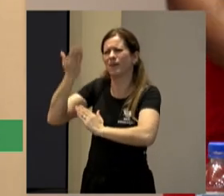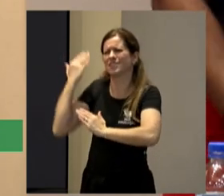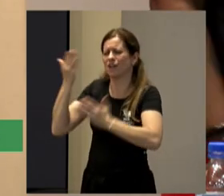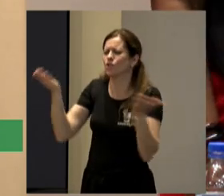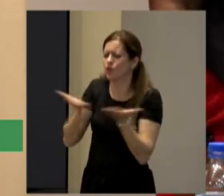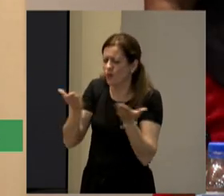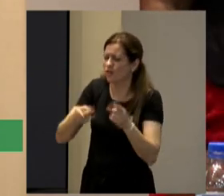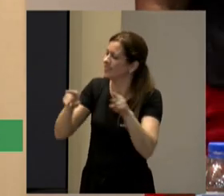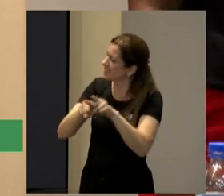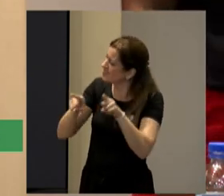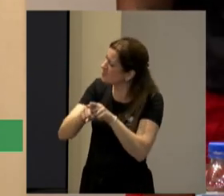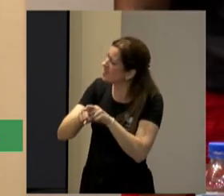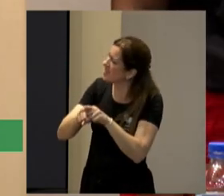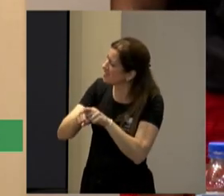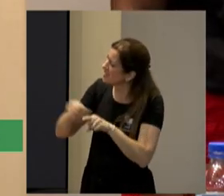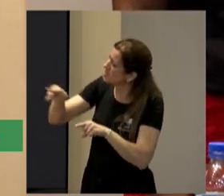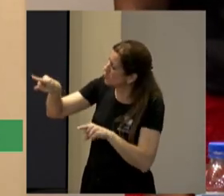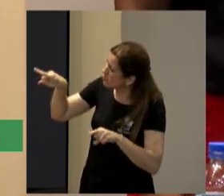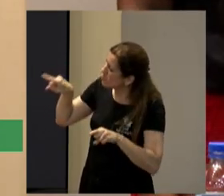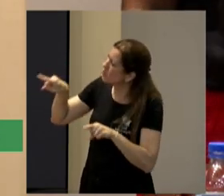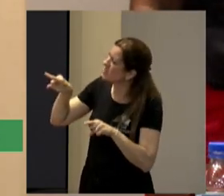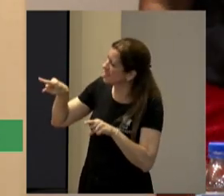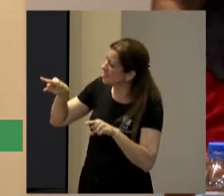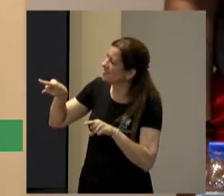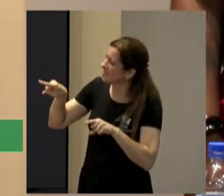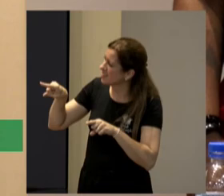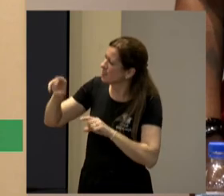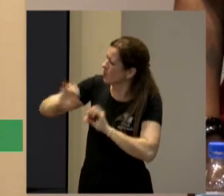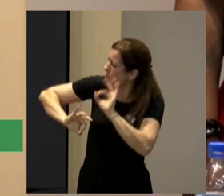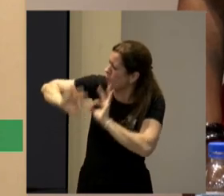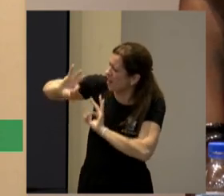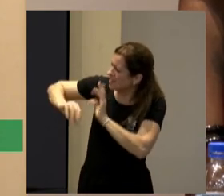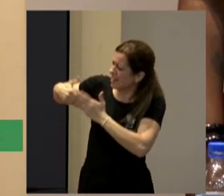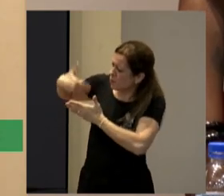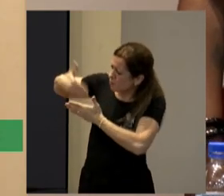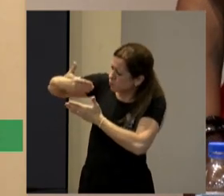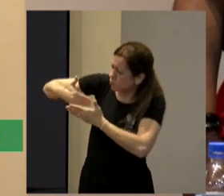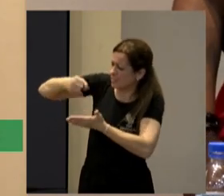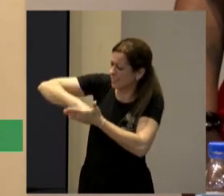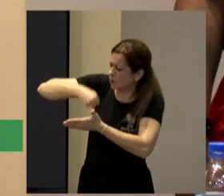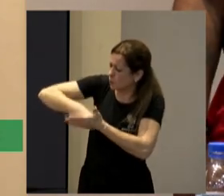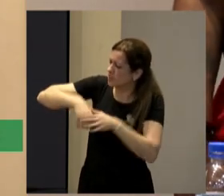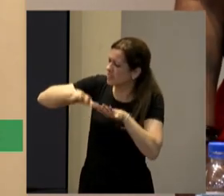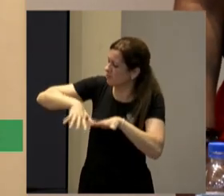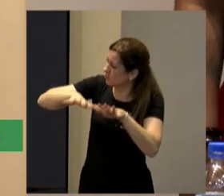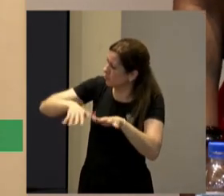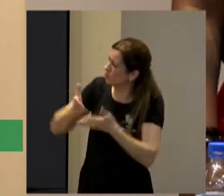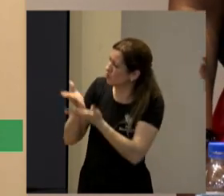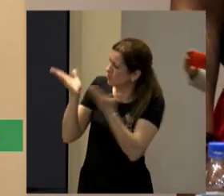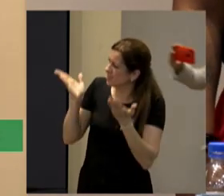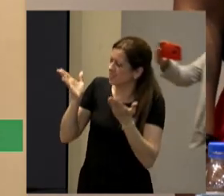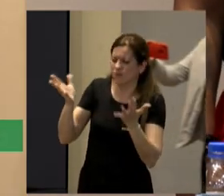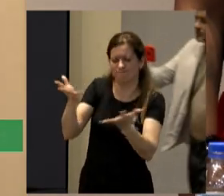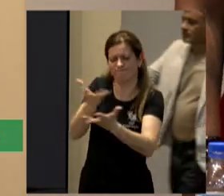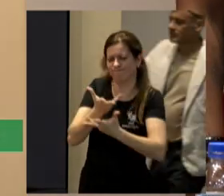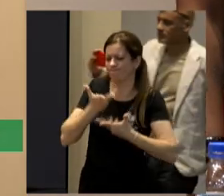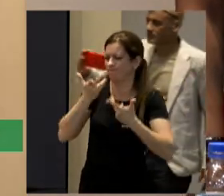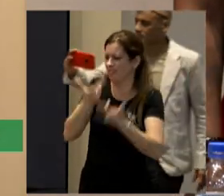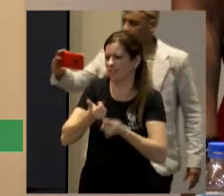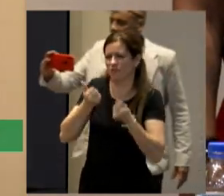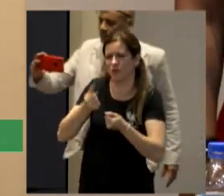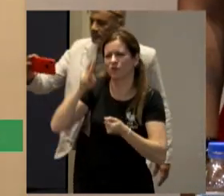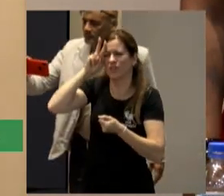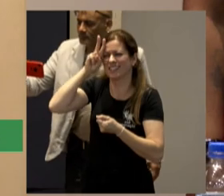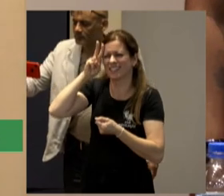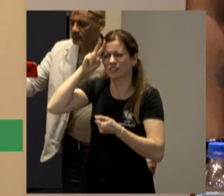não é nem contribui. É faz, né? Porque contribuição já está pronta, a gente só chega. Mas vocês fazem parte dessa